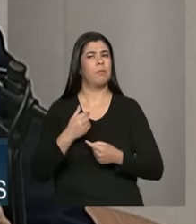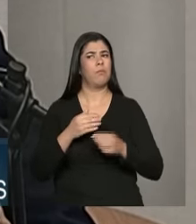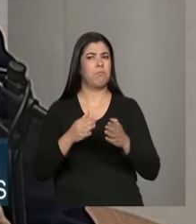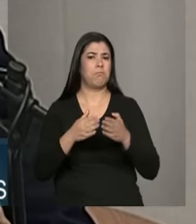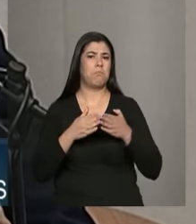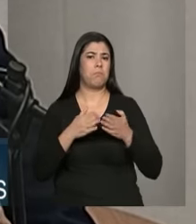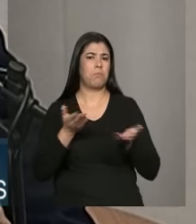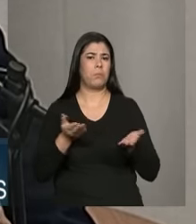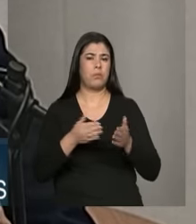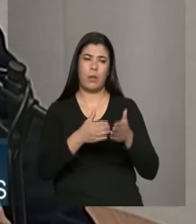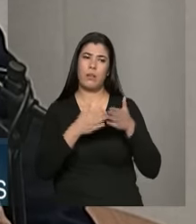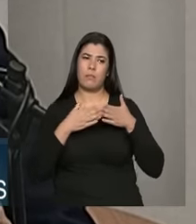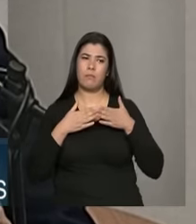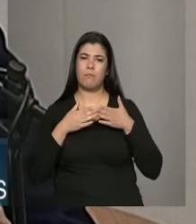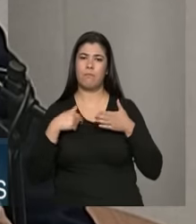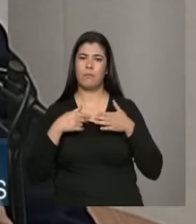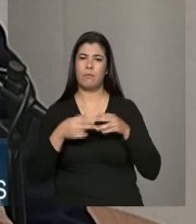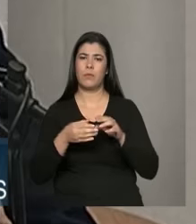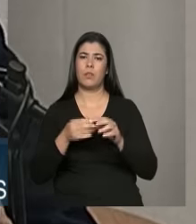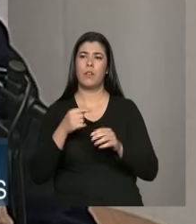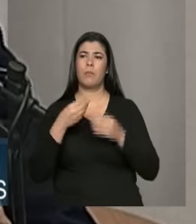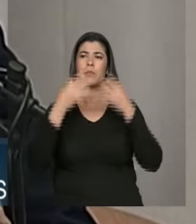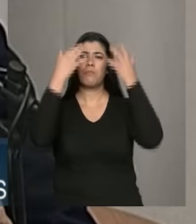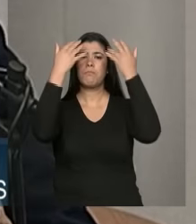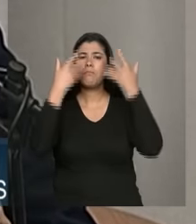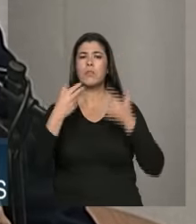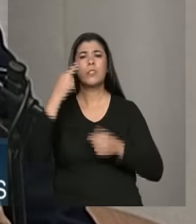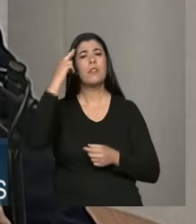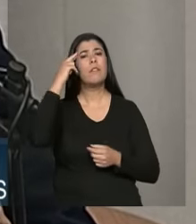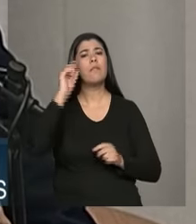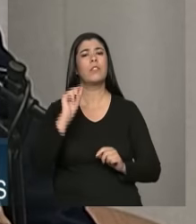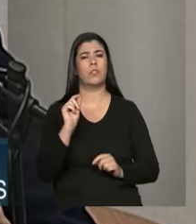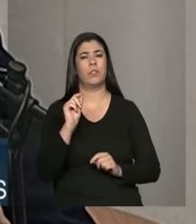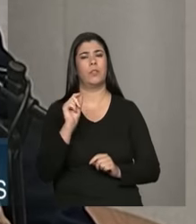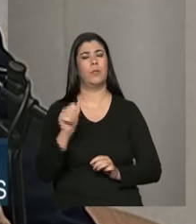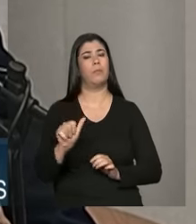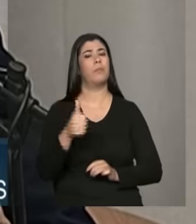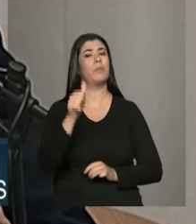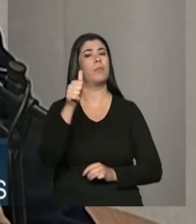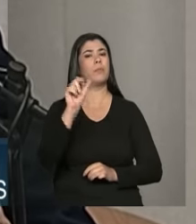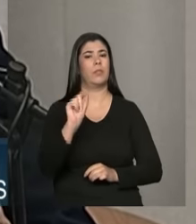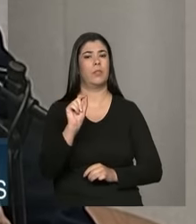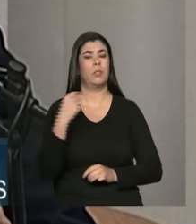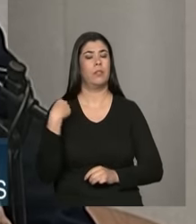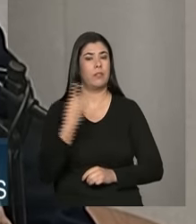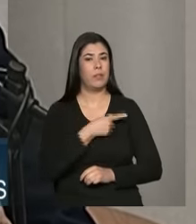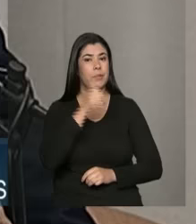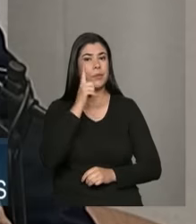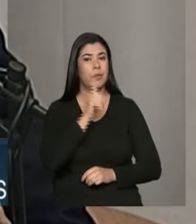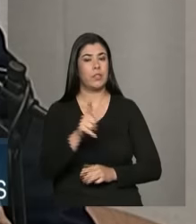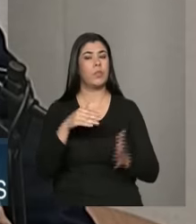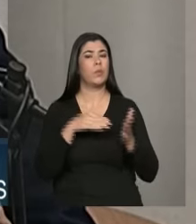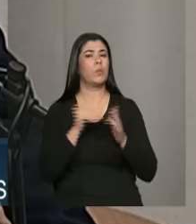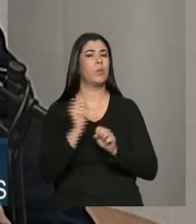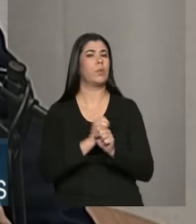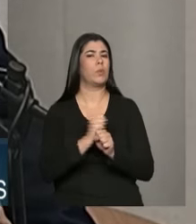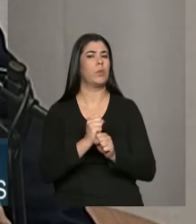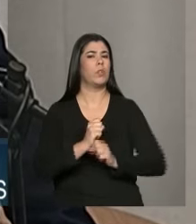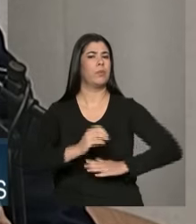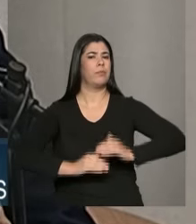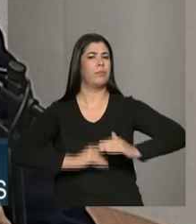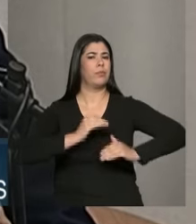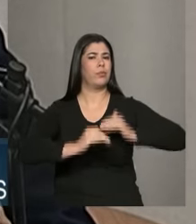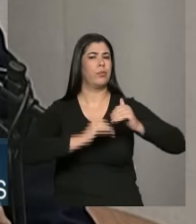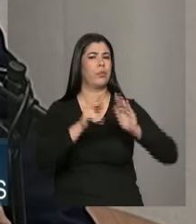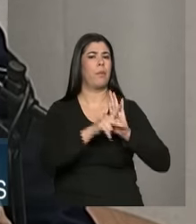aqui trazer uma primeira reflexão No que diz respeito a o que nós conseguimos nos últimos anos de avançar